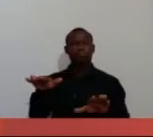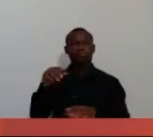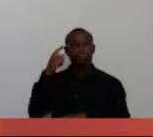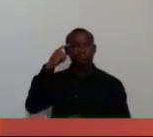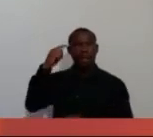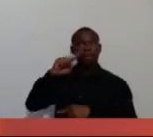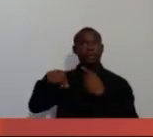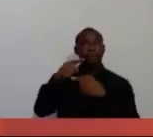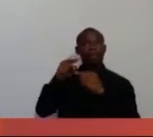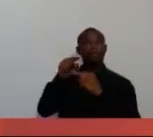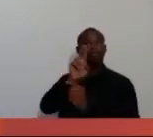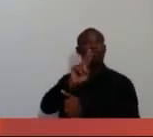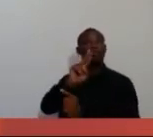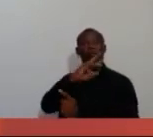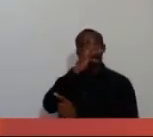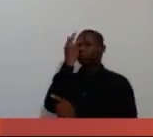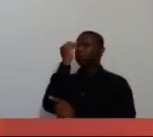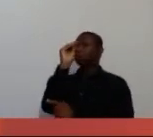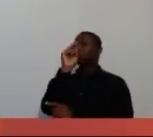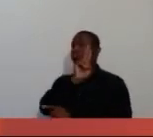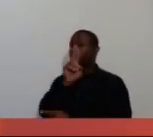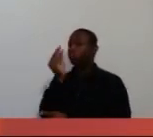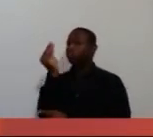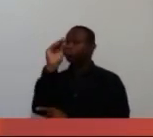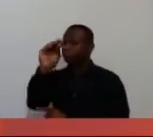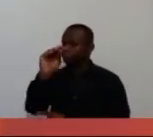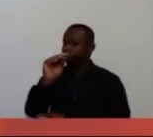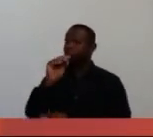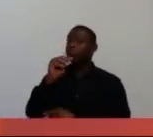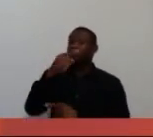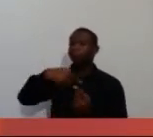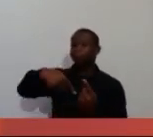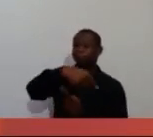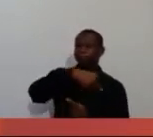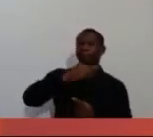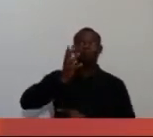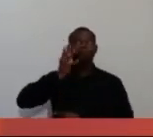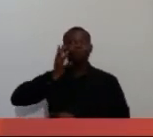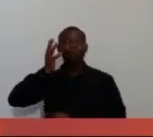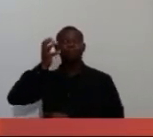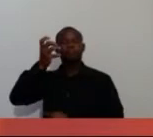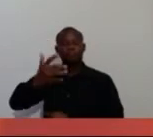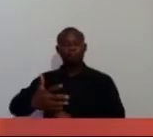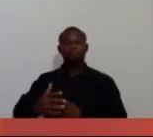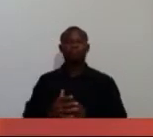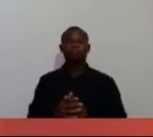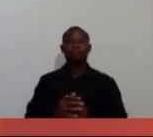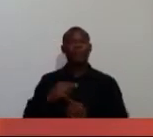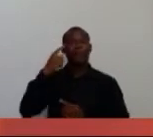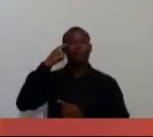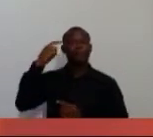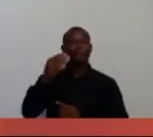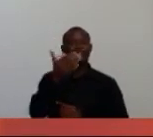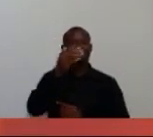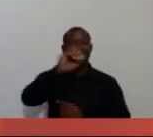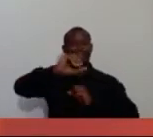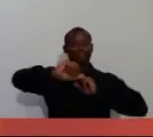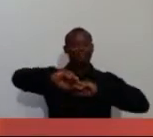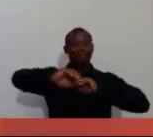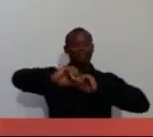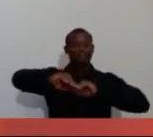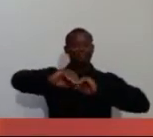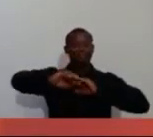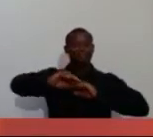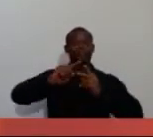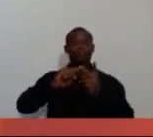nossos palestrantes. Lembrando que a partir do próximo dia 10 de setembro, os certificados serão enviados para você